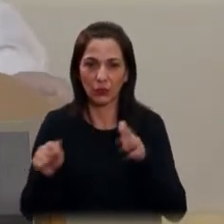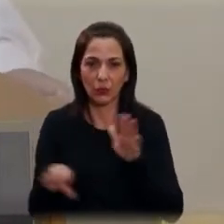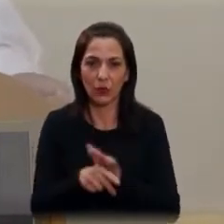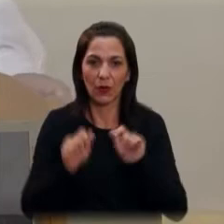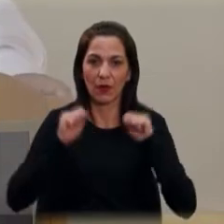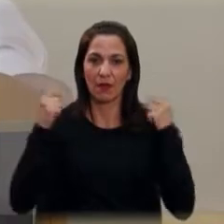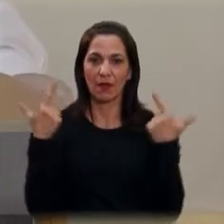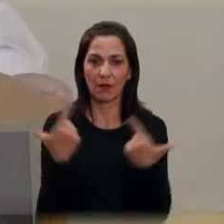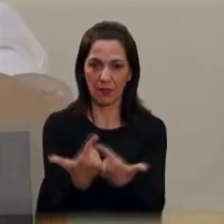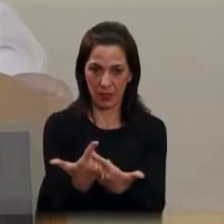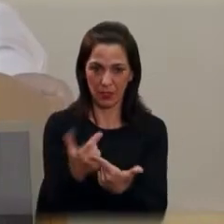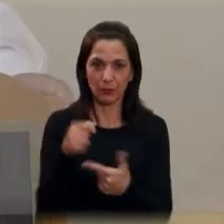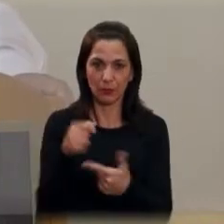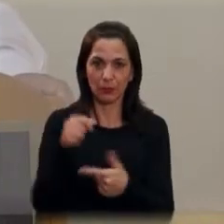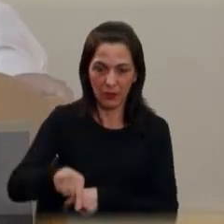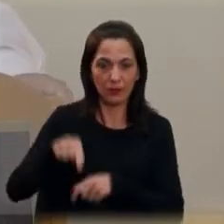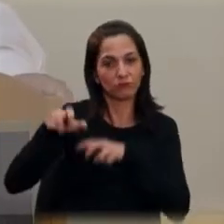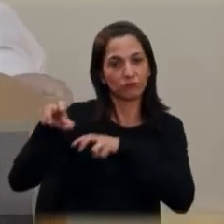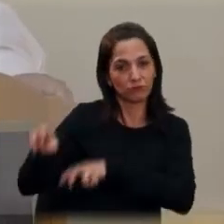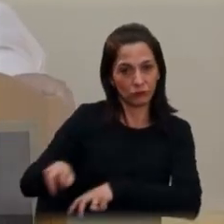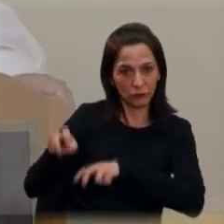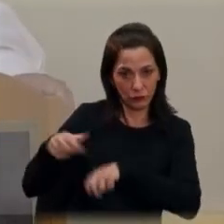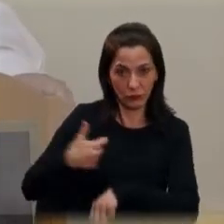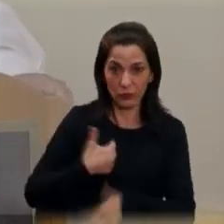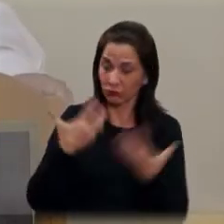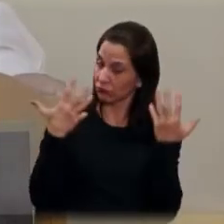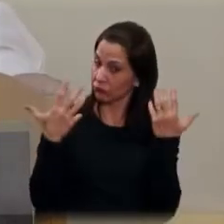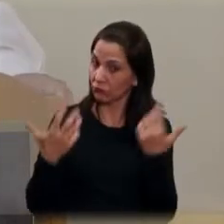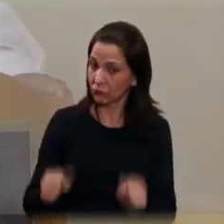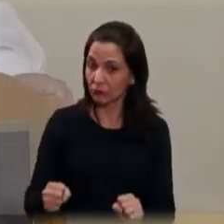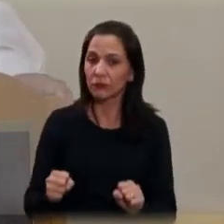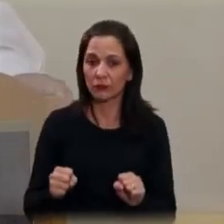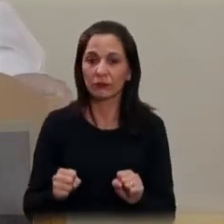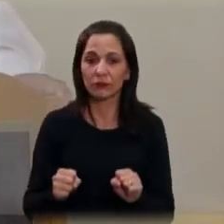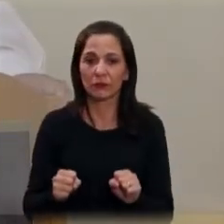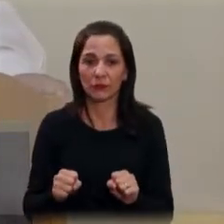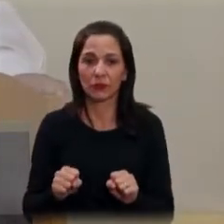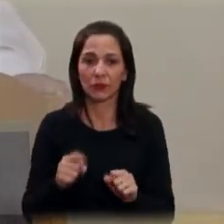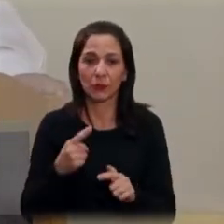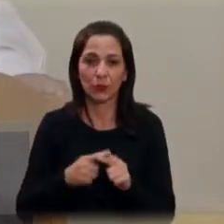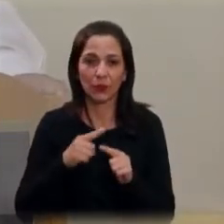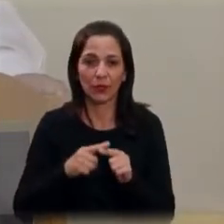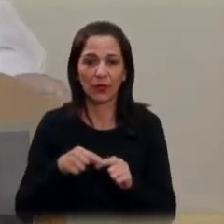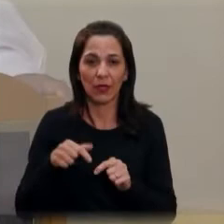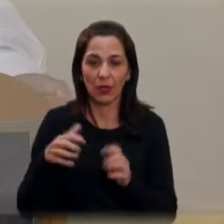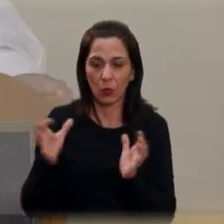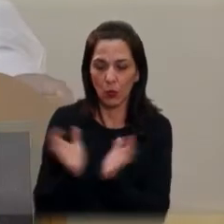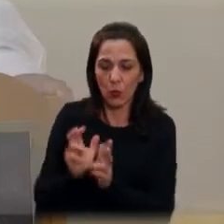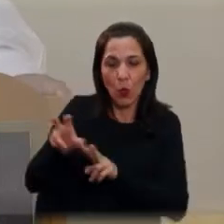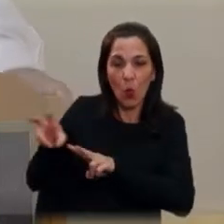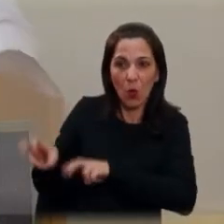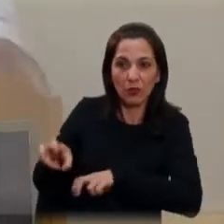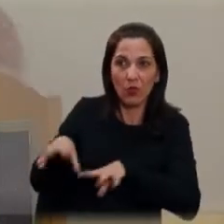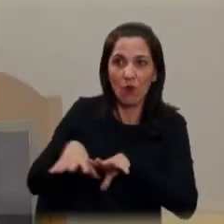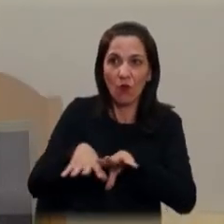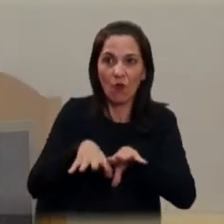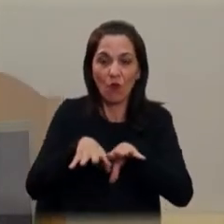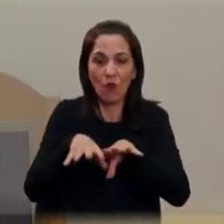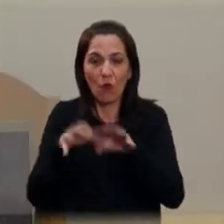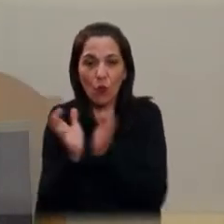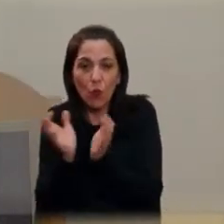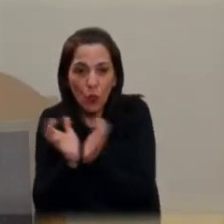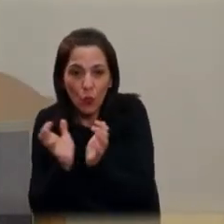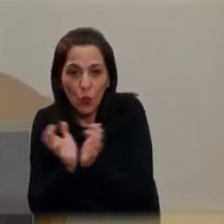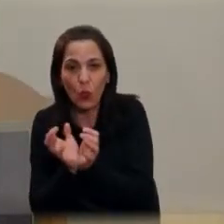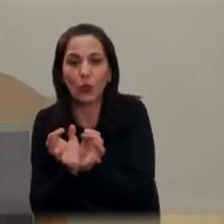das terras dos assentamentos. Eu sou totalmente a favor dessa titulação, porque os assentados precisam se formar em